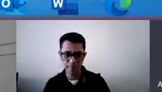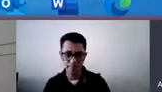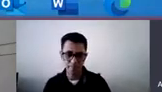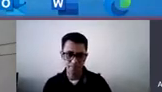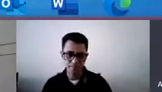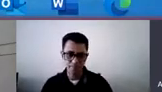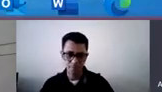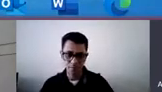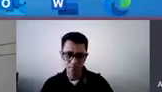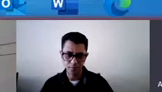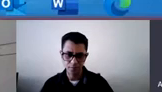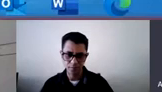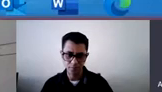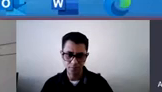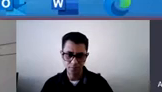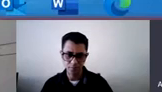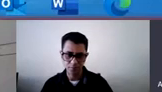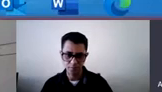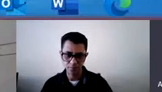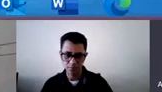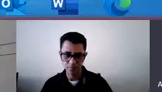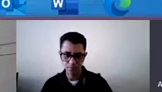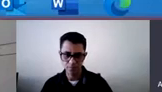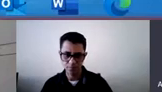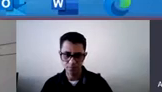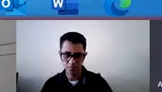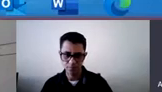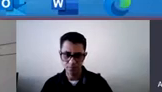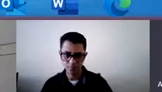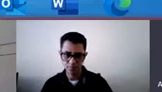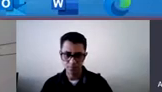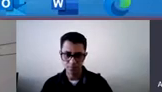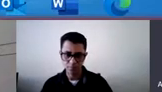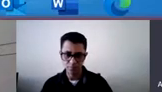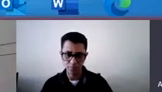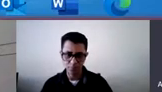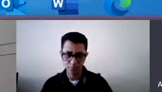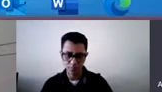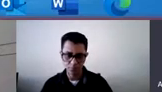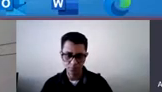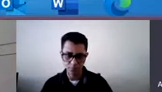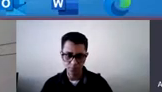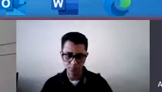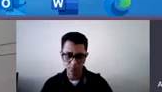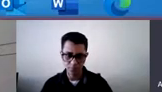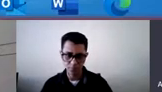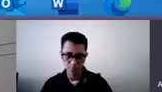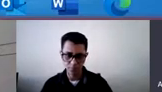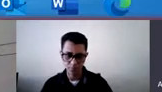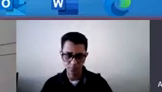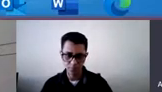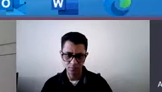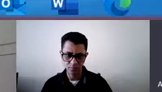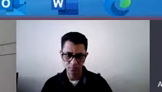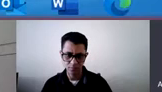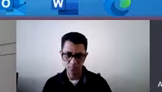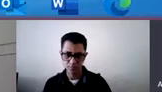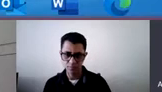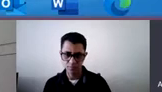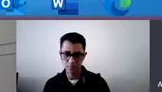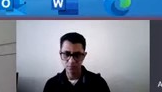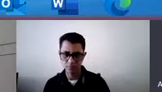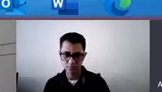Peraí, o começo... Ale, esse vídeo é do YouTube? É. Esse NP... Tem voz? Agora foi. Opa,